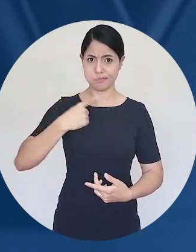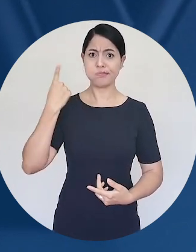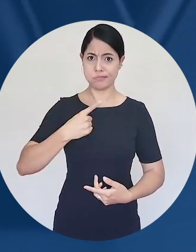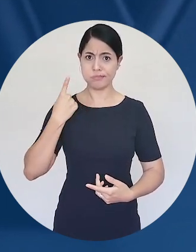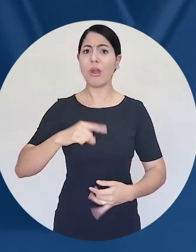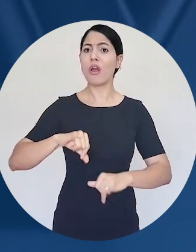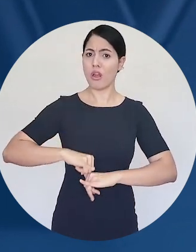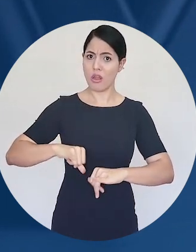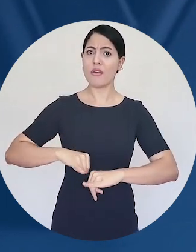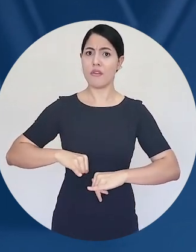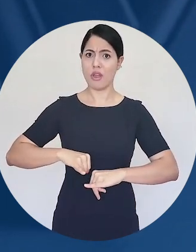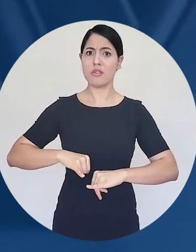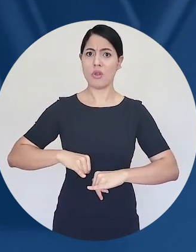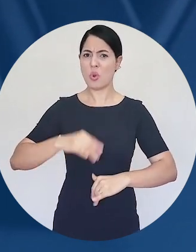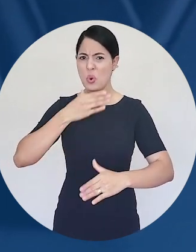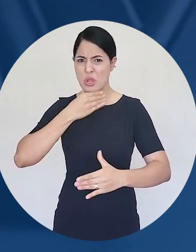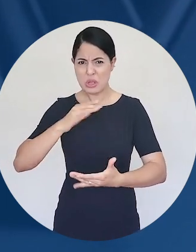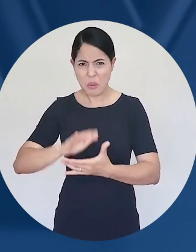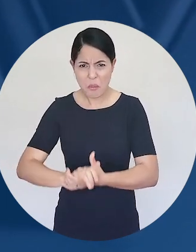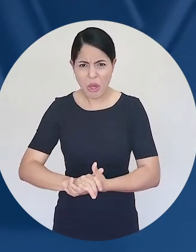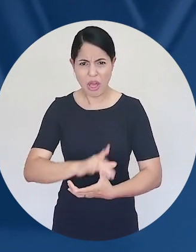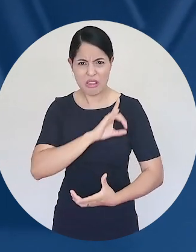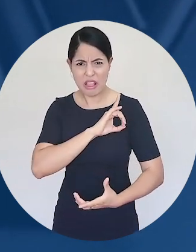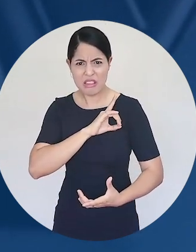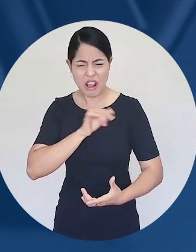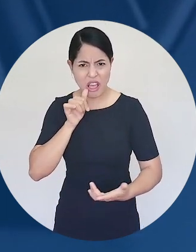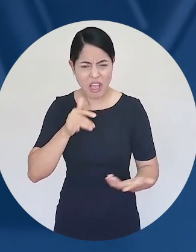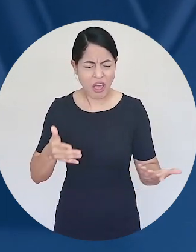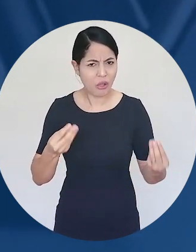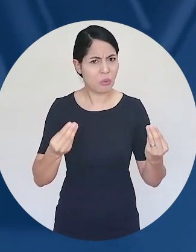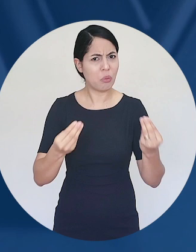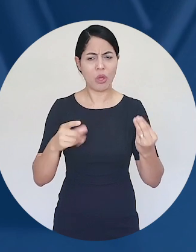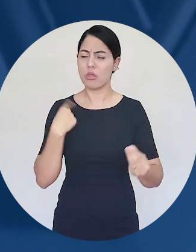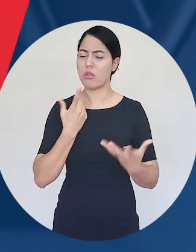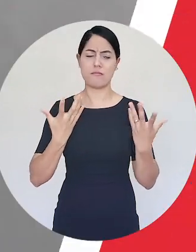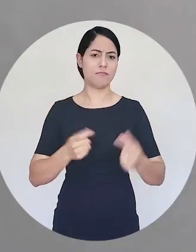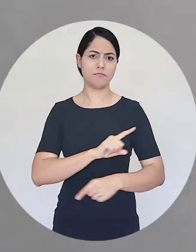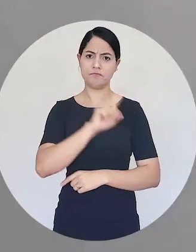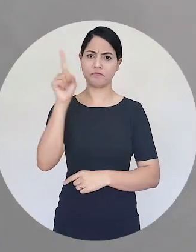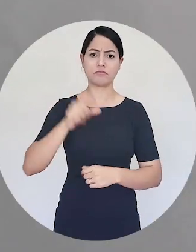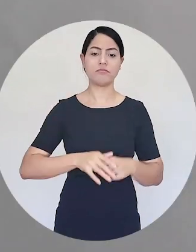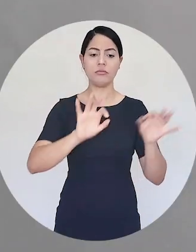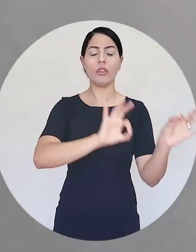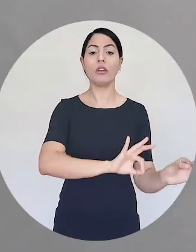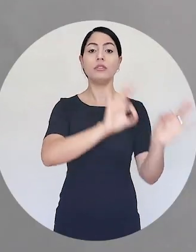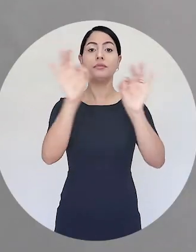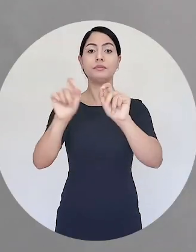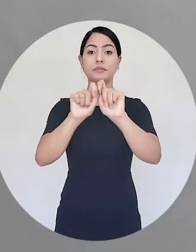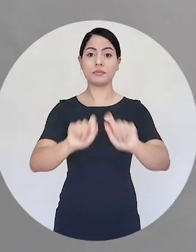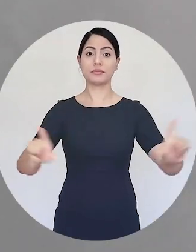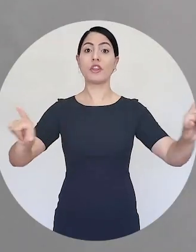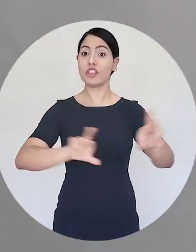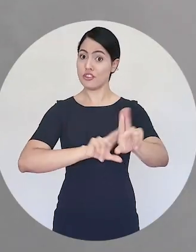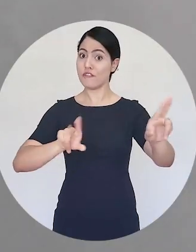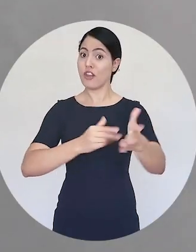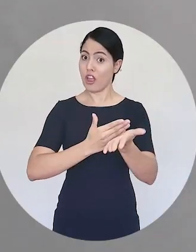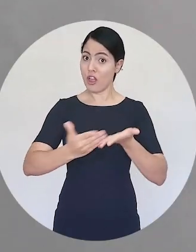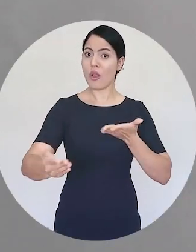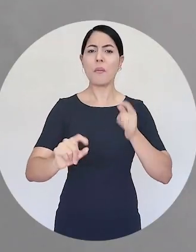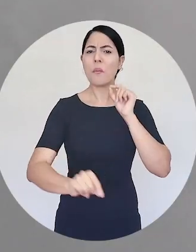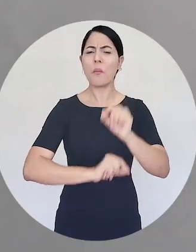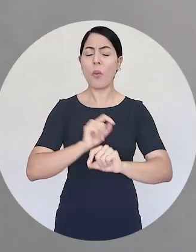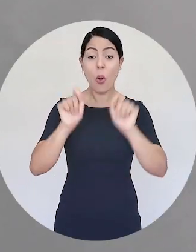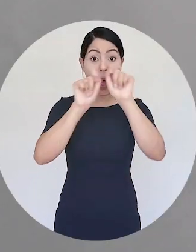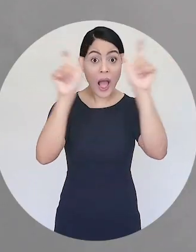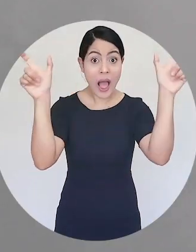que vem sofrendo por parte de um delegado, por causa da esposa, e a gente não tolera isso. Este programa começou diferente, porque